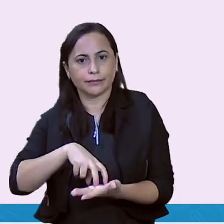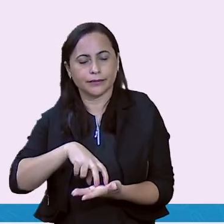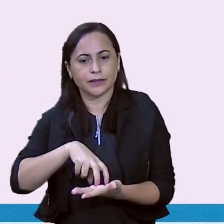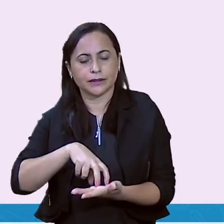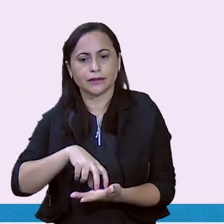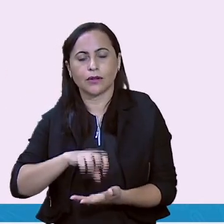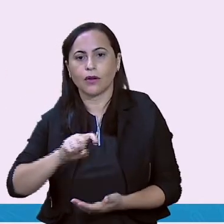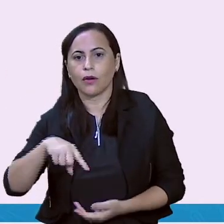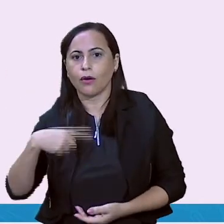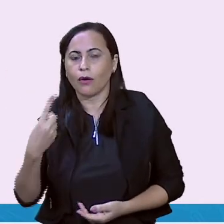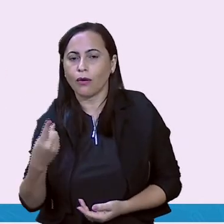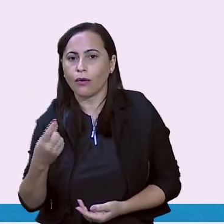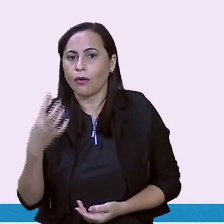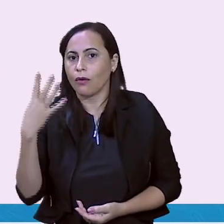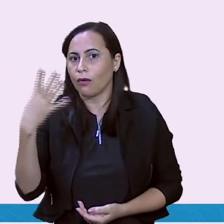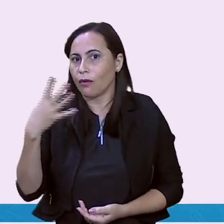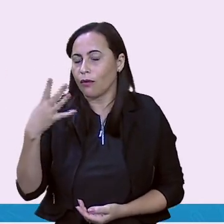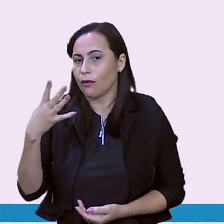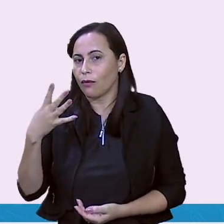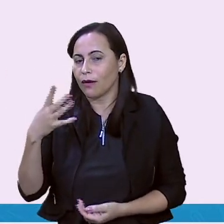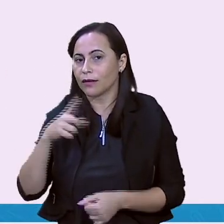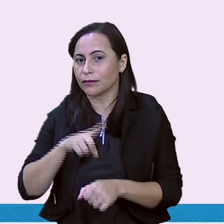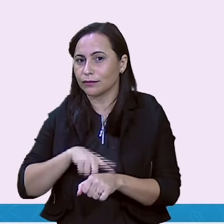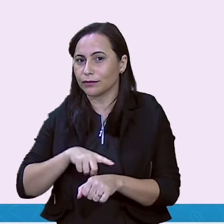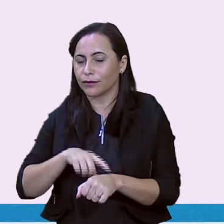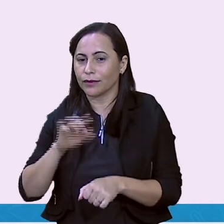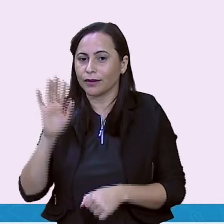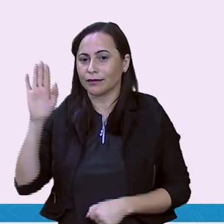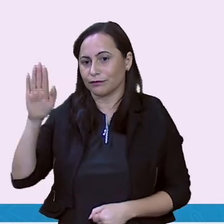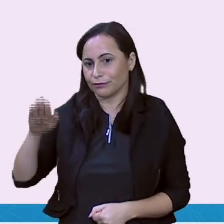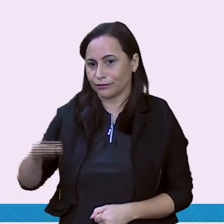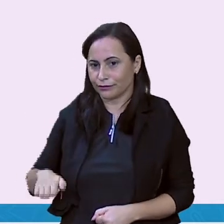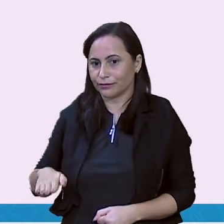da tarde. Como é que eu represento 4 horas da tarde?